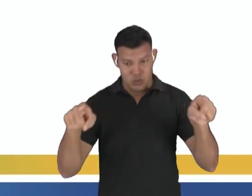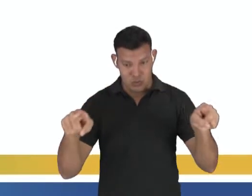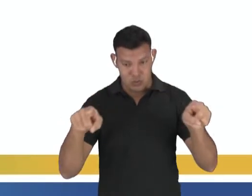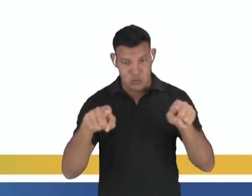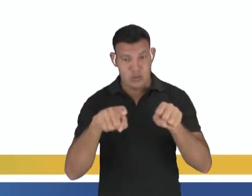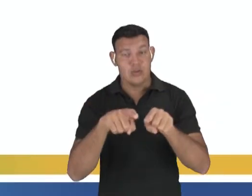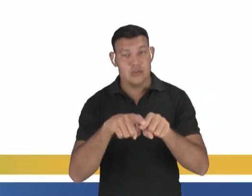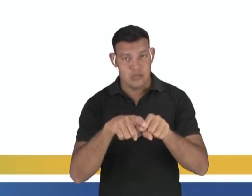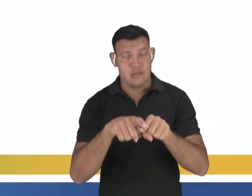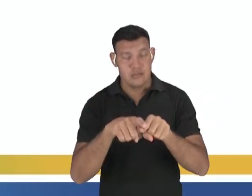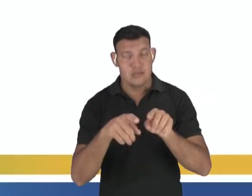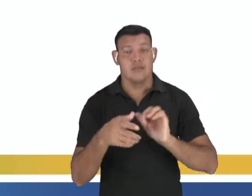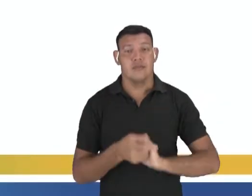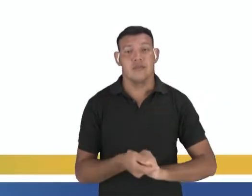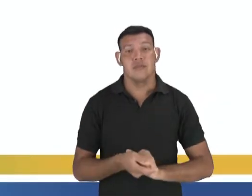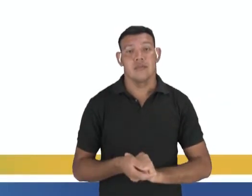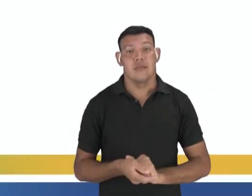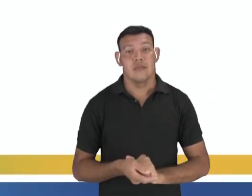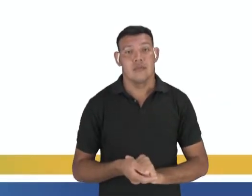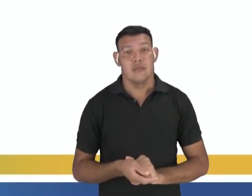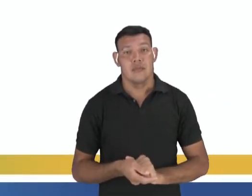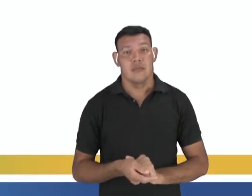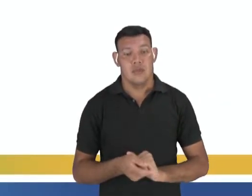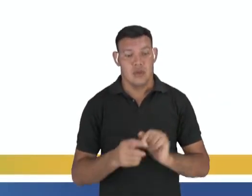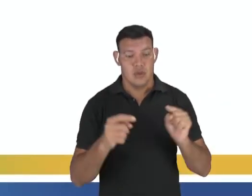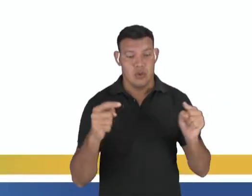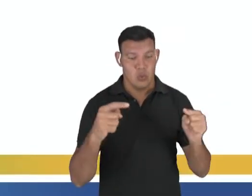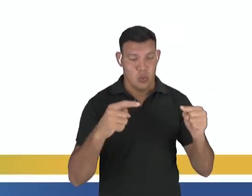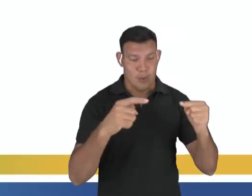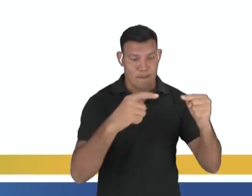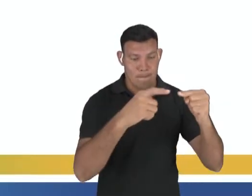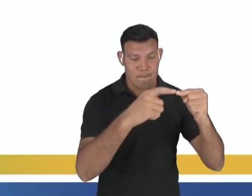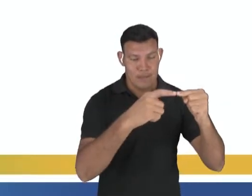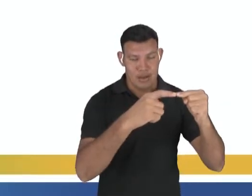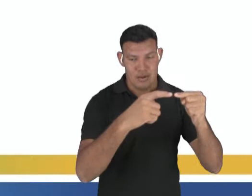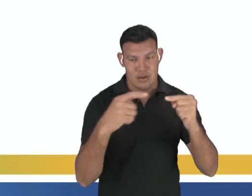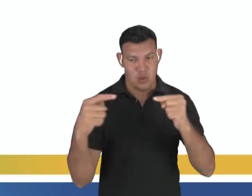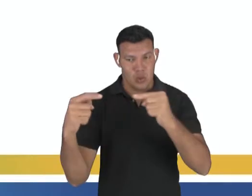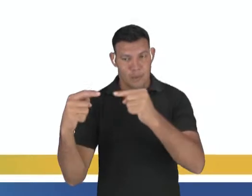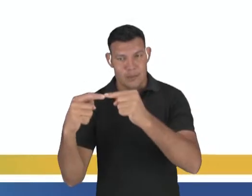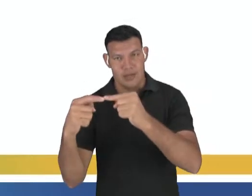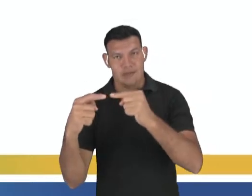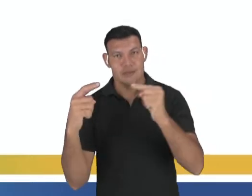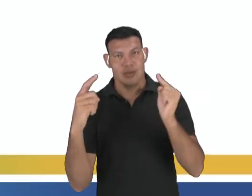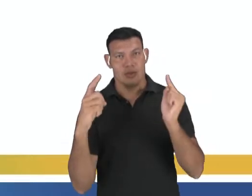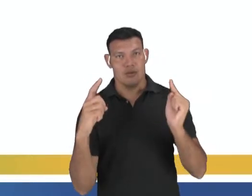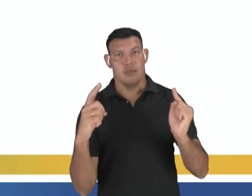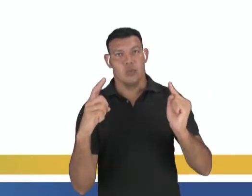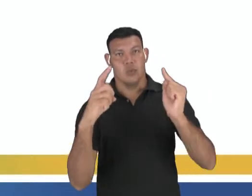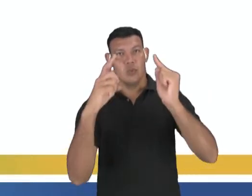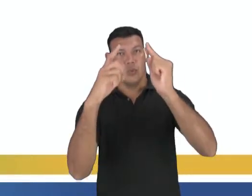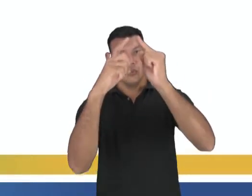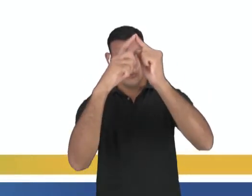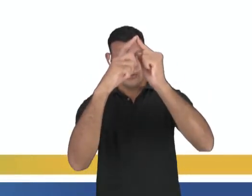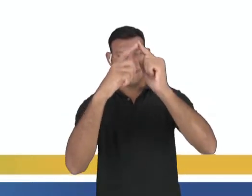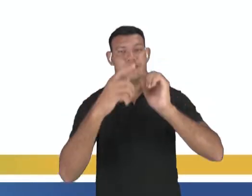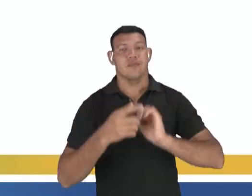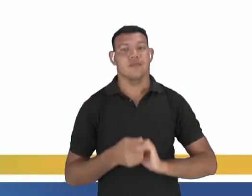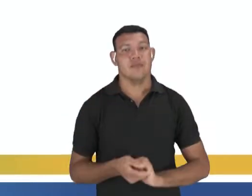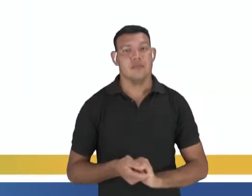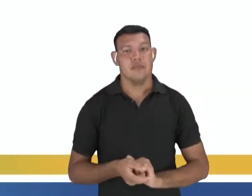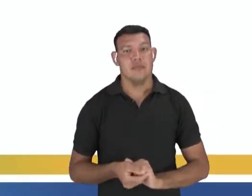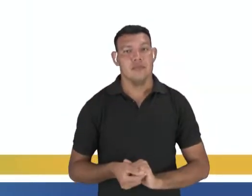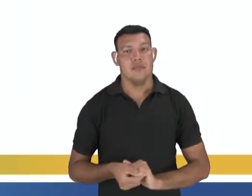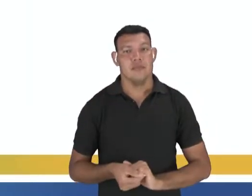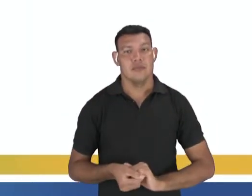por três segmentos de retas que se encontram nas extremidades, né? E se fecham, ou seja, fecham ali uma região